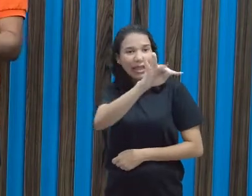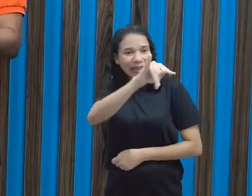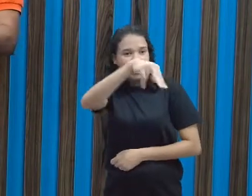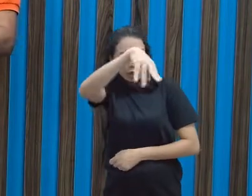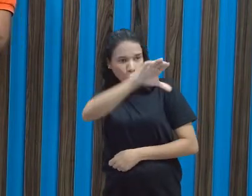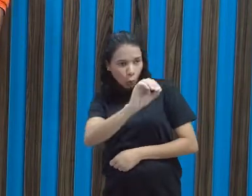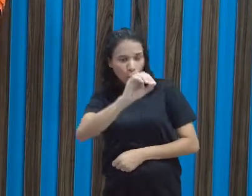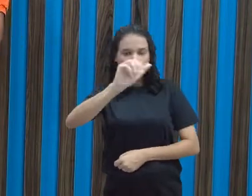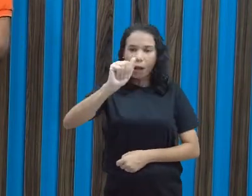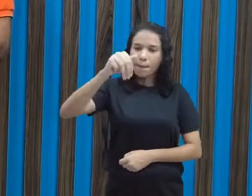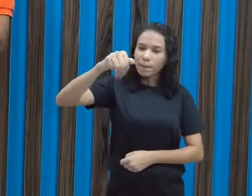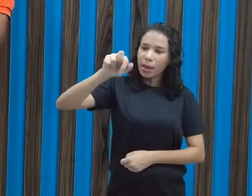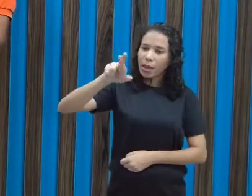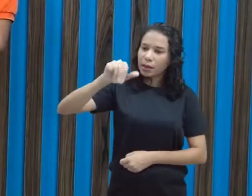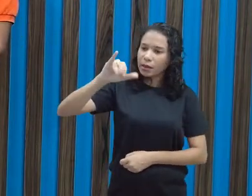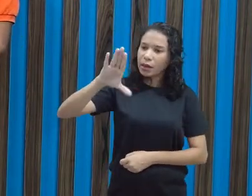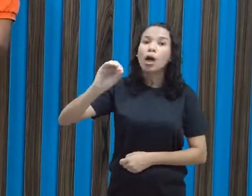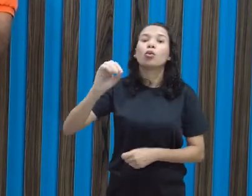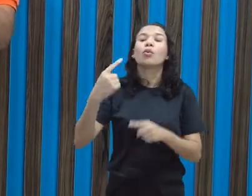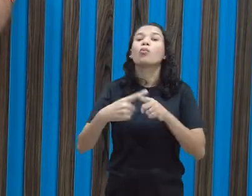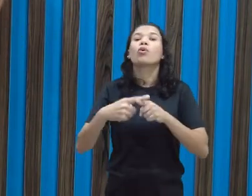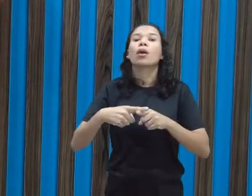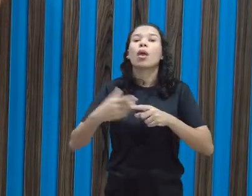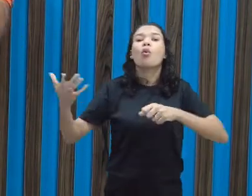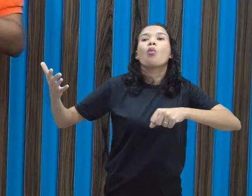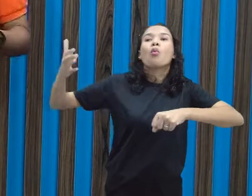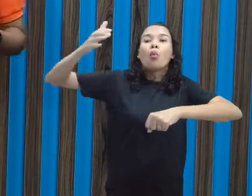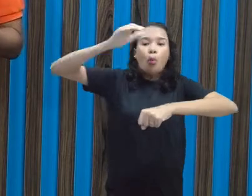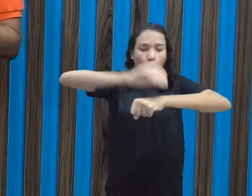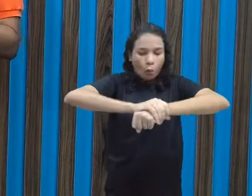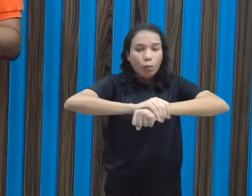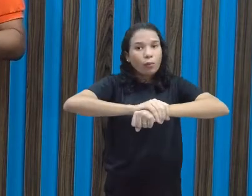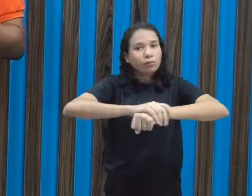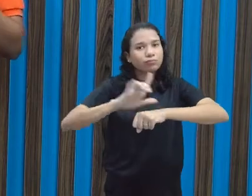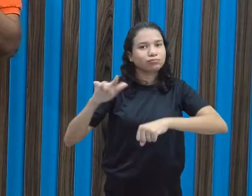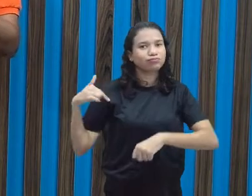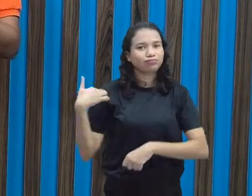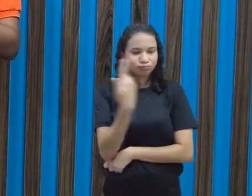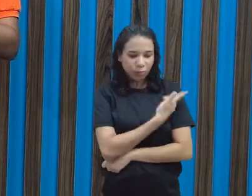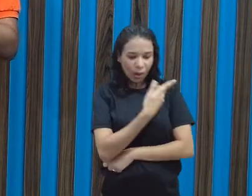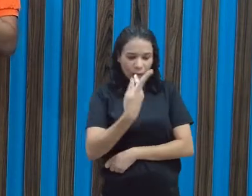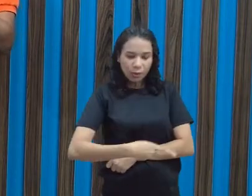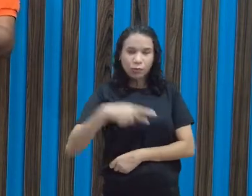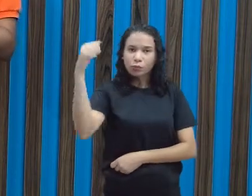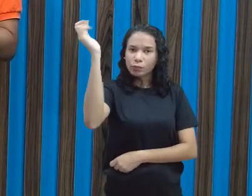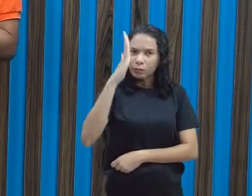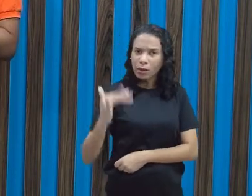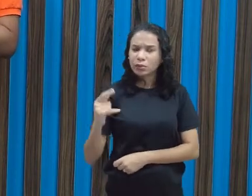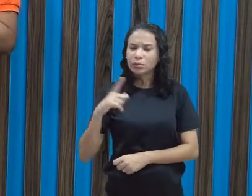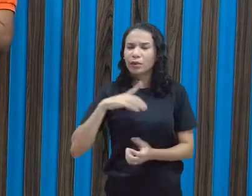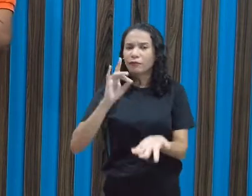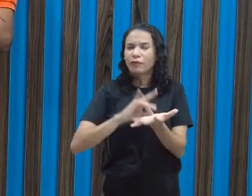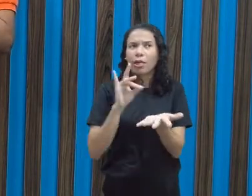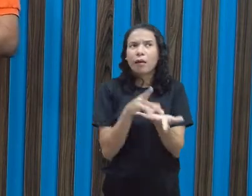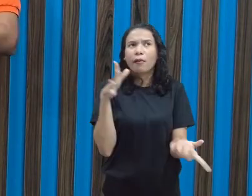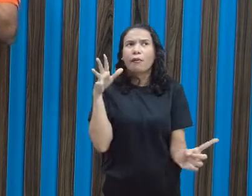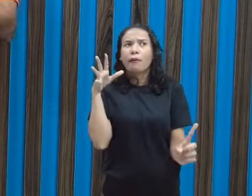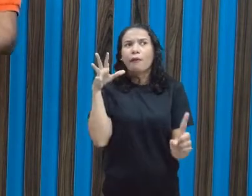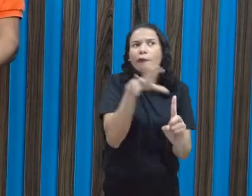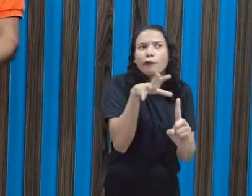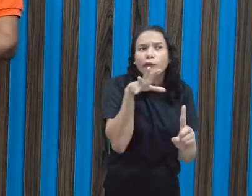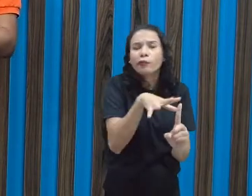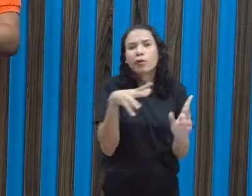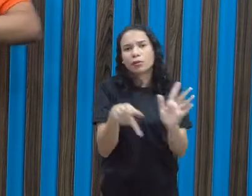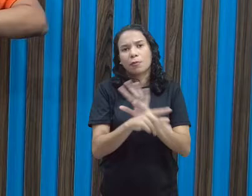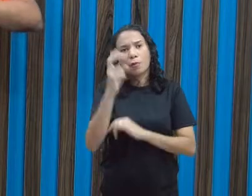quê? Porque quem colonizou, né, quem trouxe a maior, quem teve a maior, digamos assim,